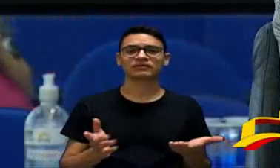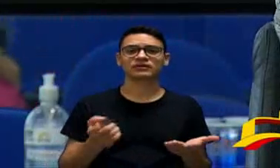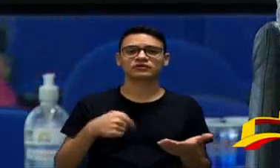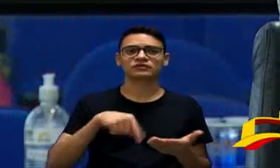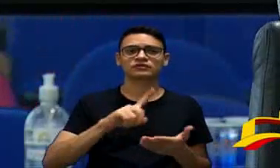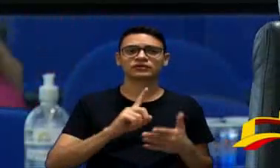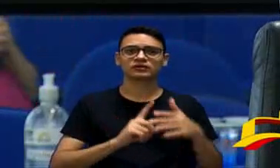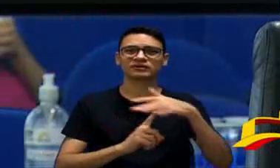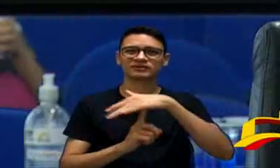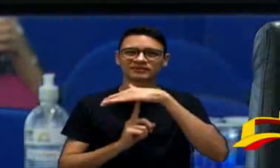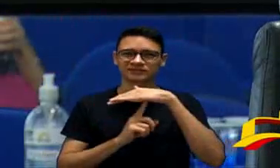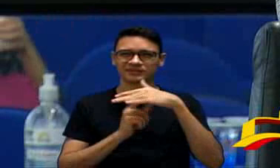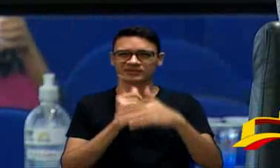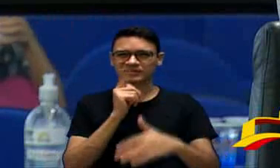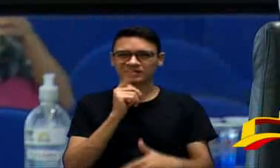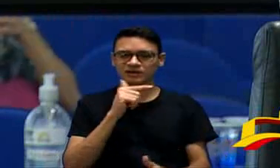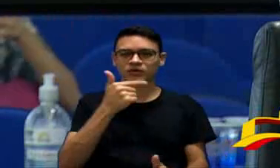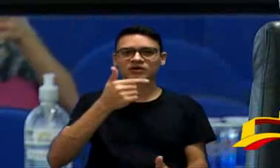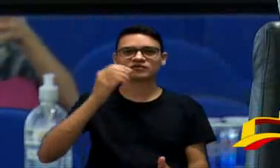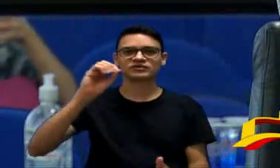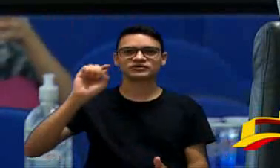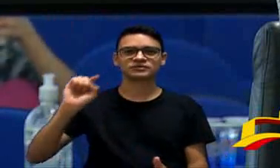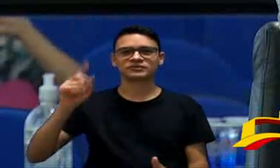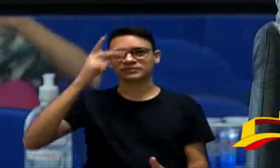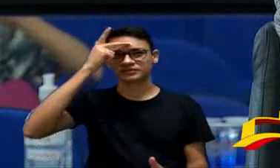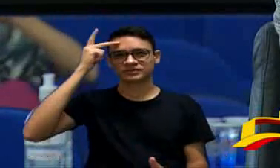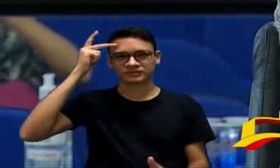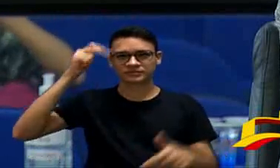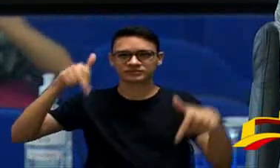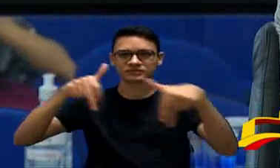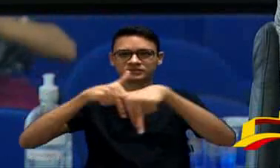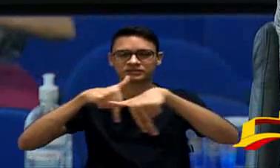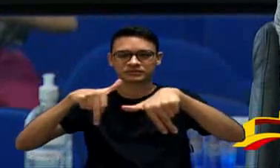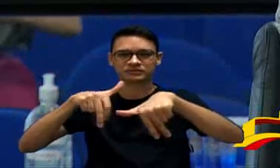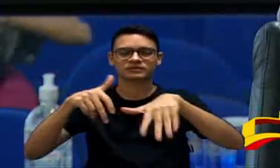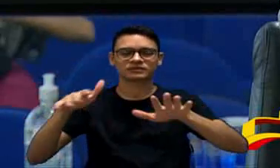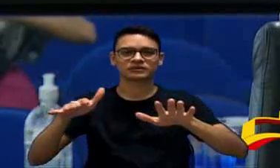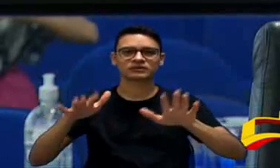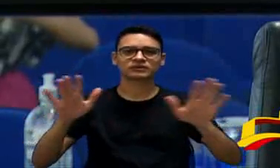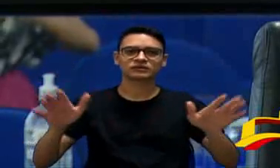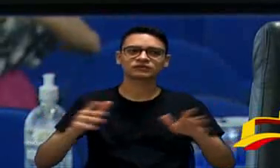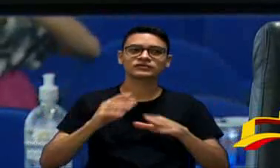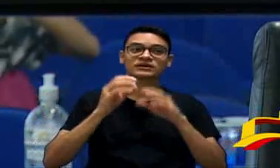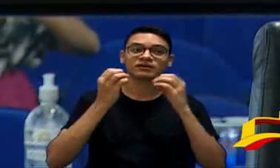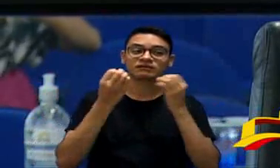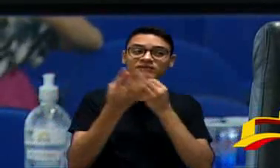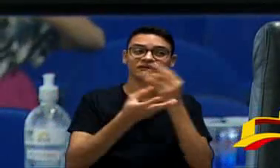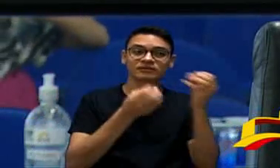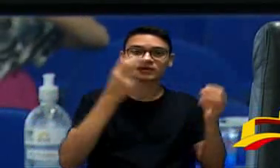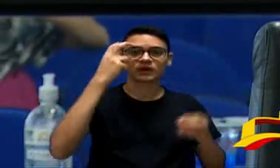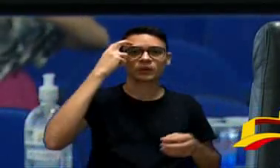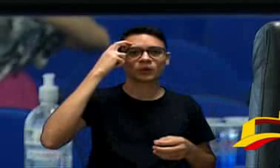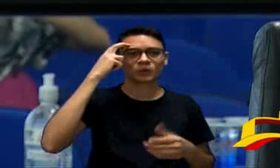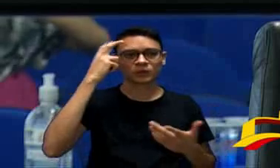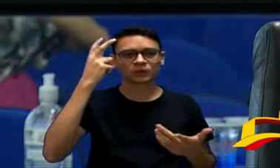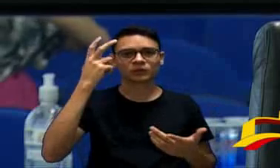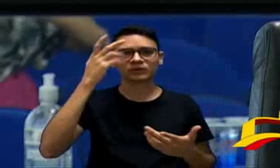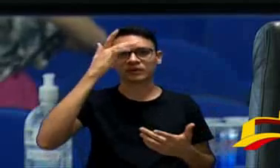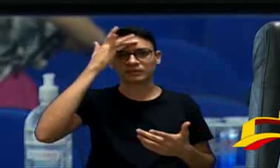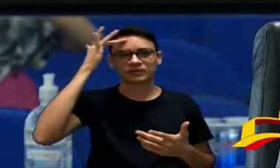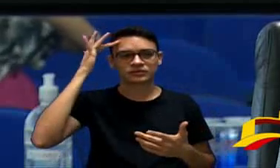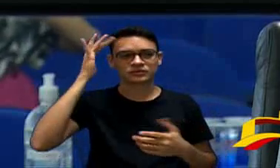Parque das Águas 20 mil pessoas. Quando você oferece, oferece cultura de qualidade, a juventude vai,